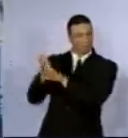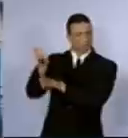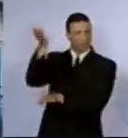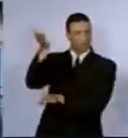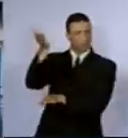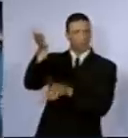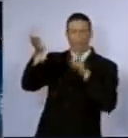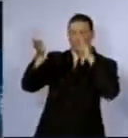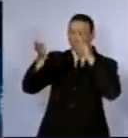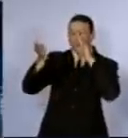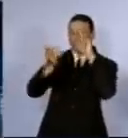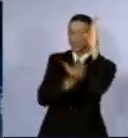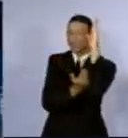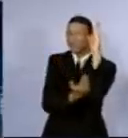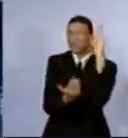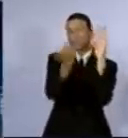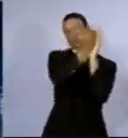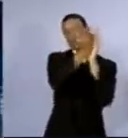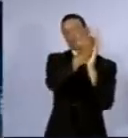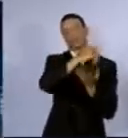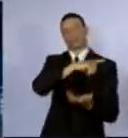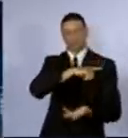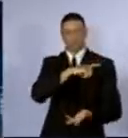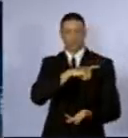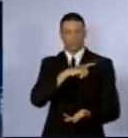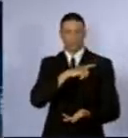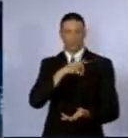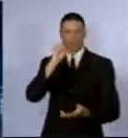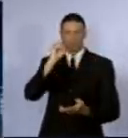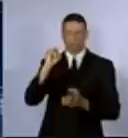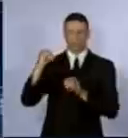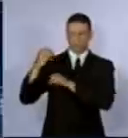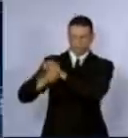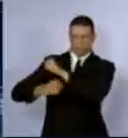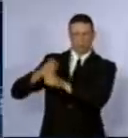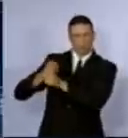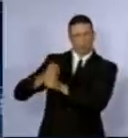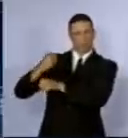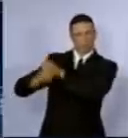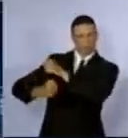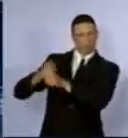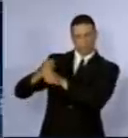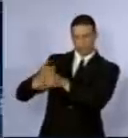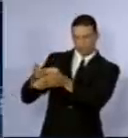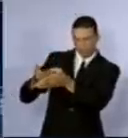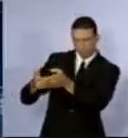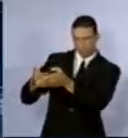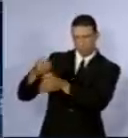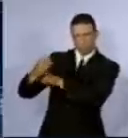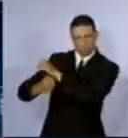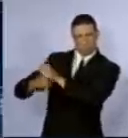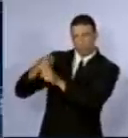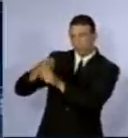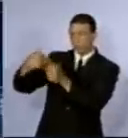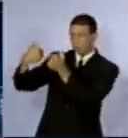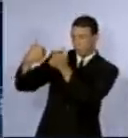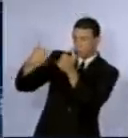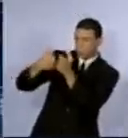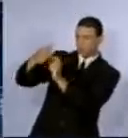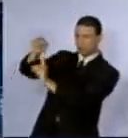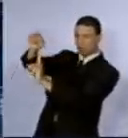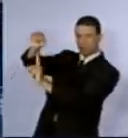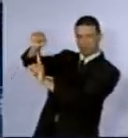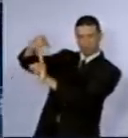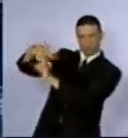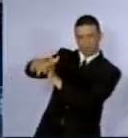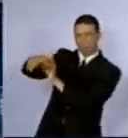um risco aumentado à medida que mais anos são acumulados perto desses campos. Acredito que